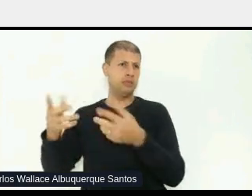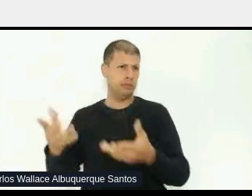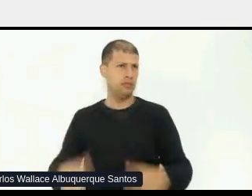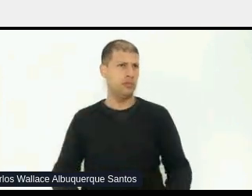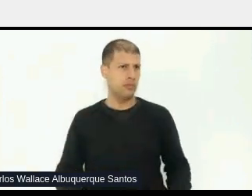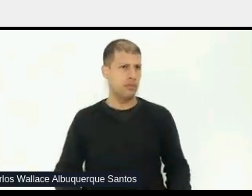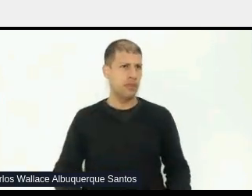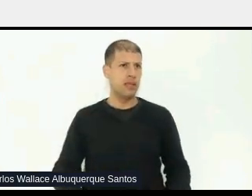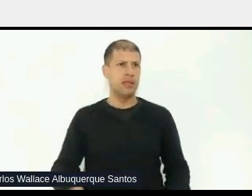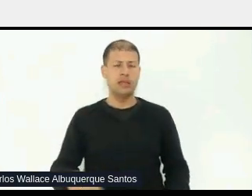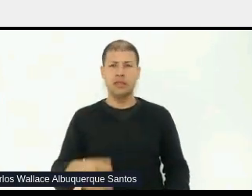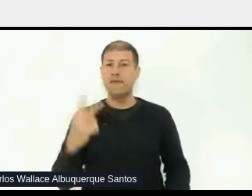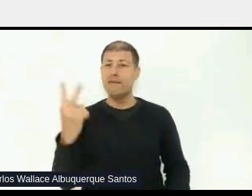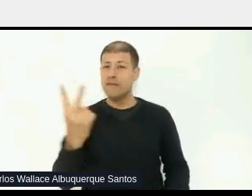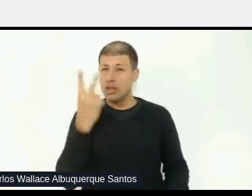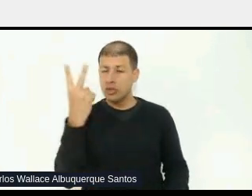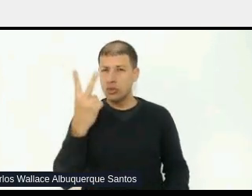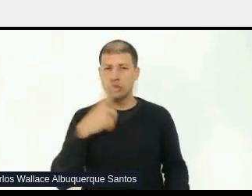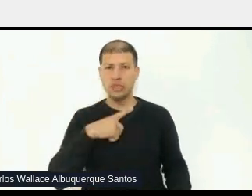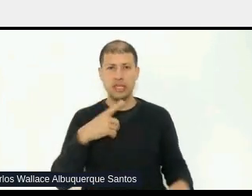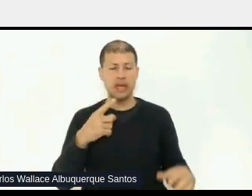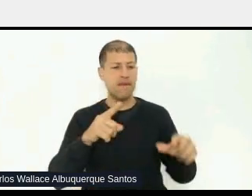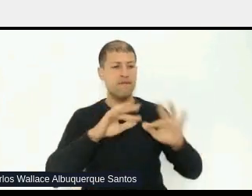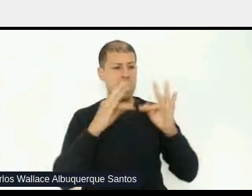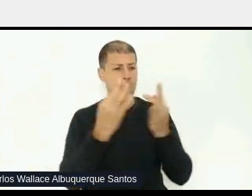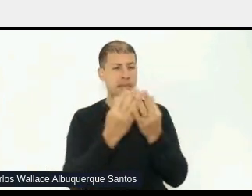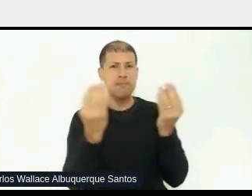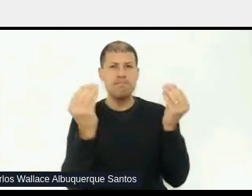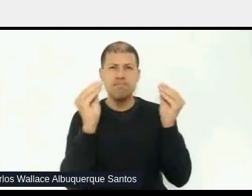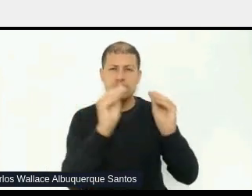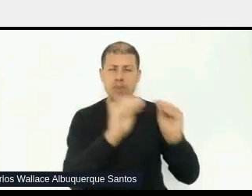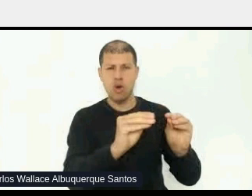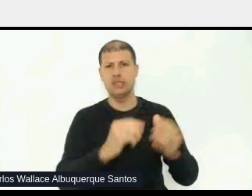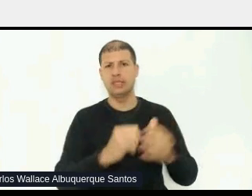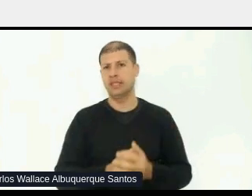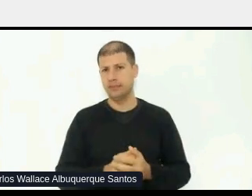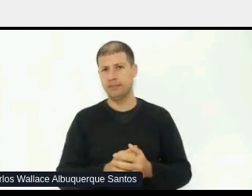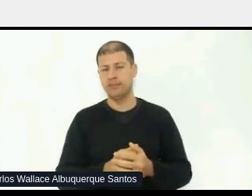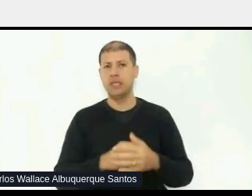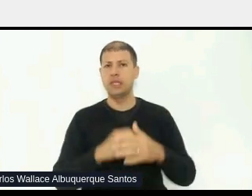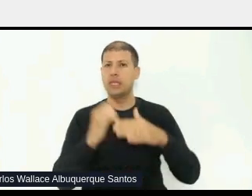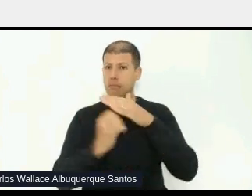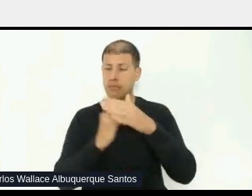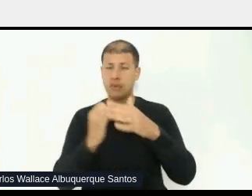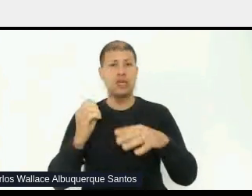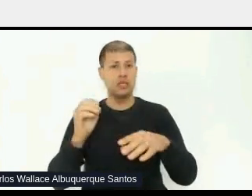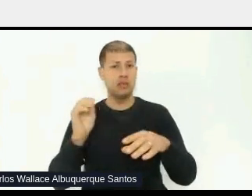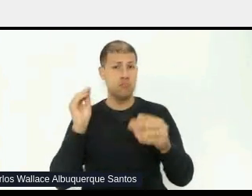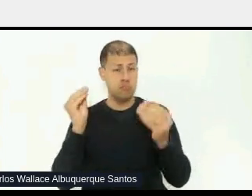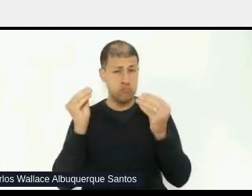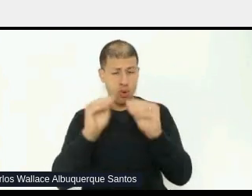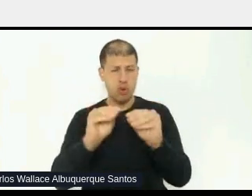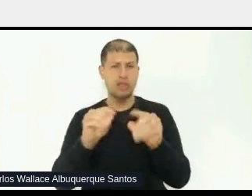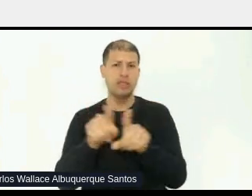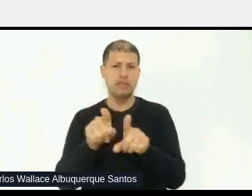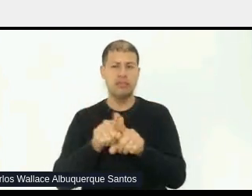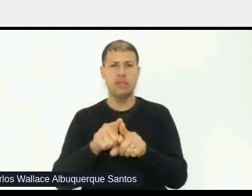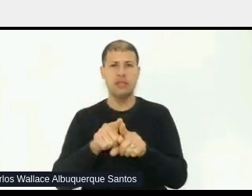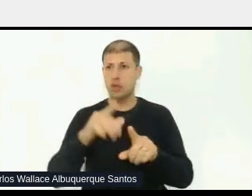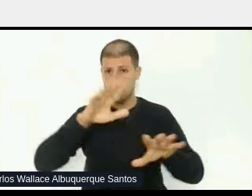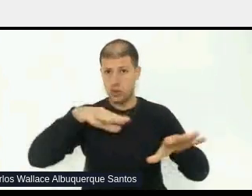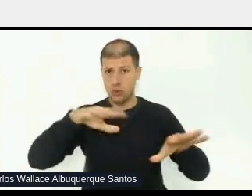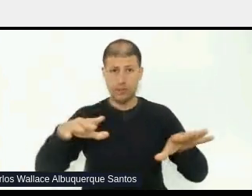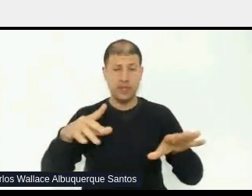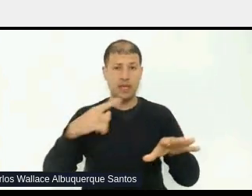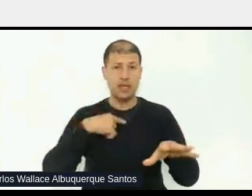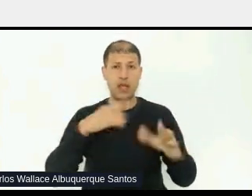Valores que são instaurados na família, né, entre aspas, na família e na empresa. E pessoal, para quem está assistindo aqui e tem alguma dificuldade